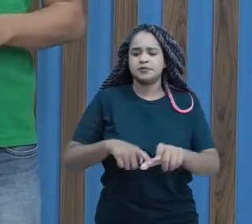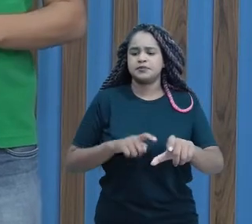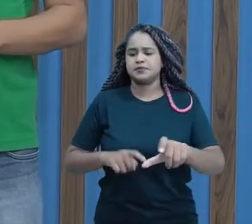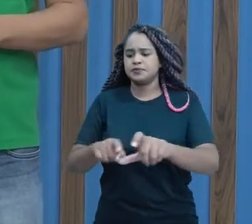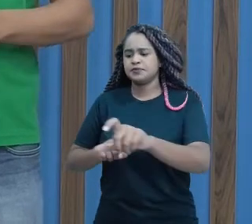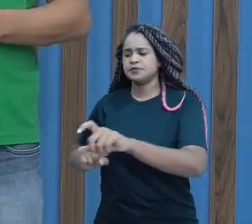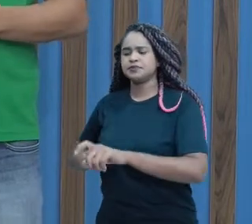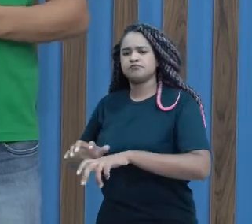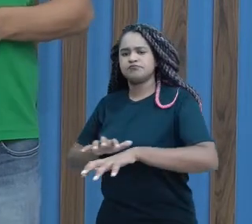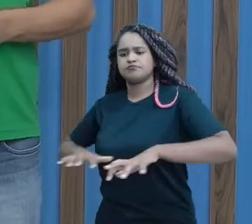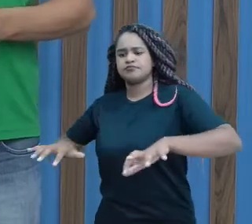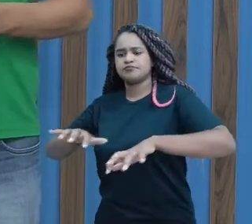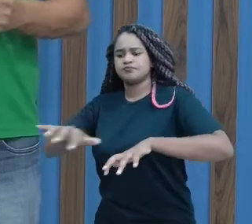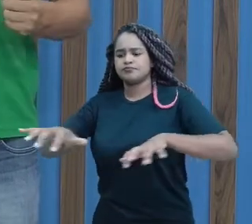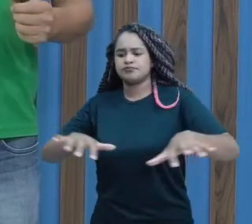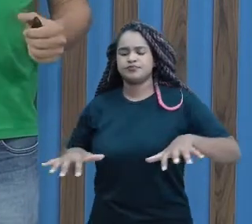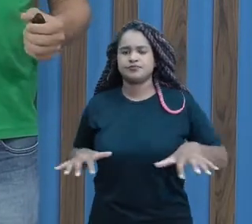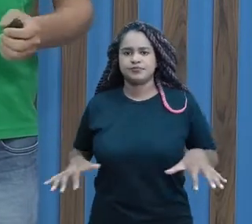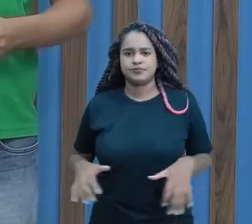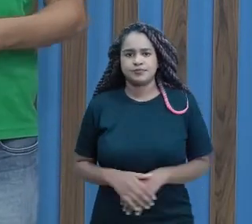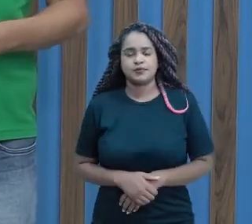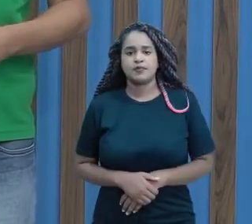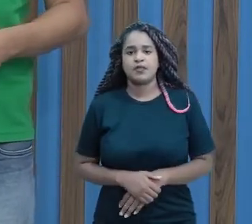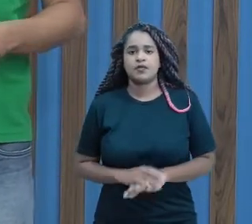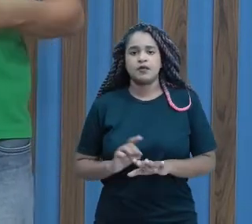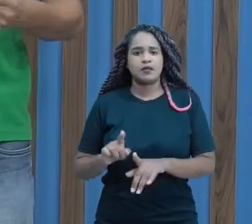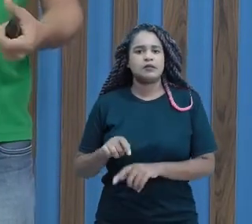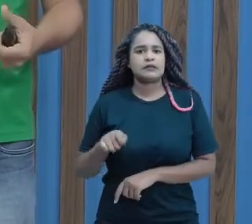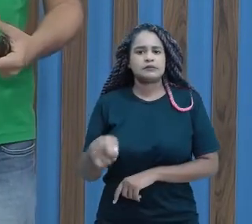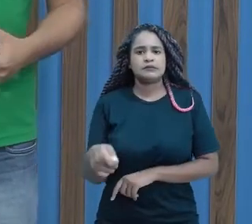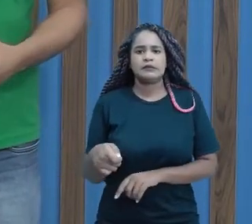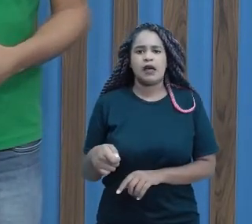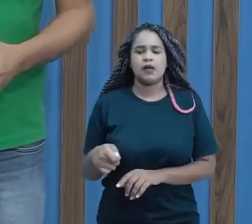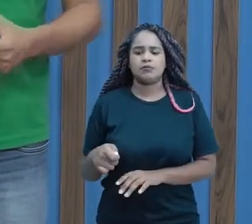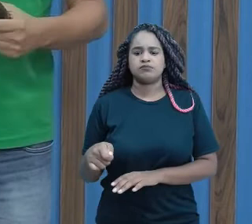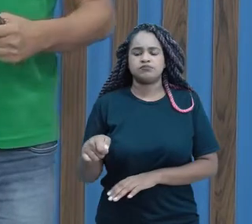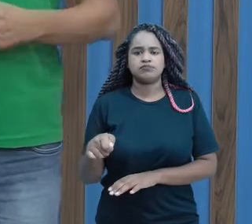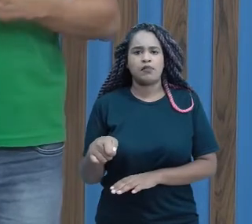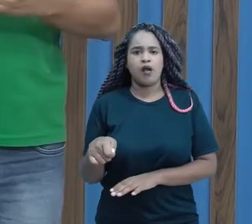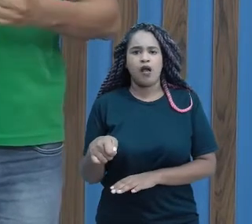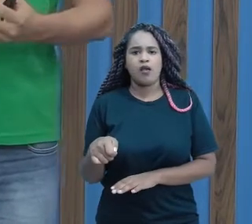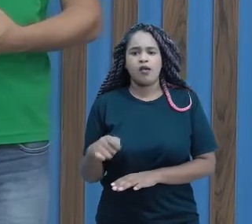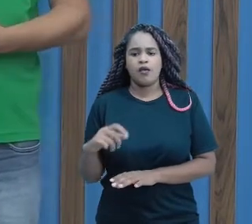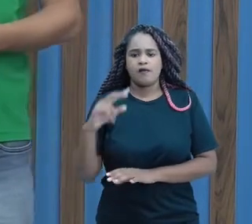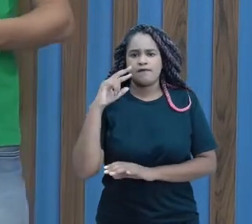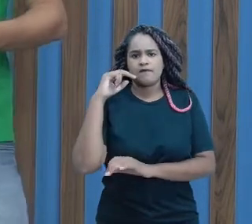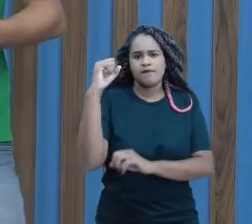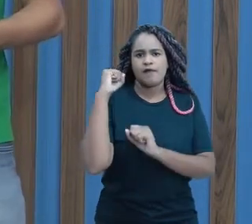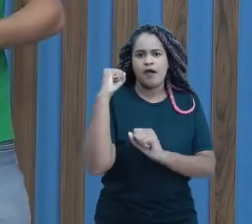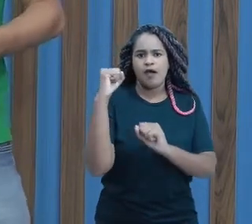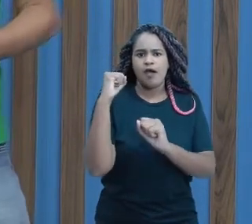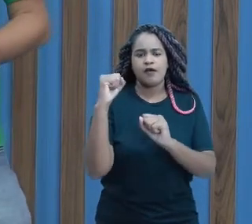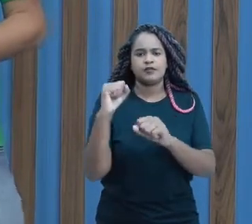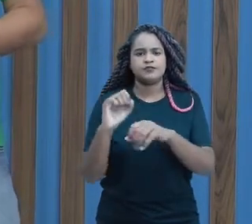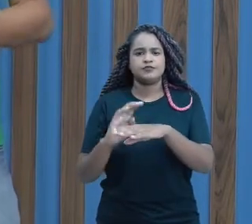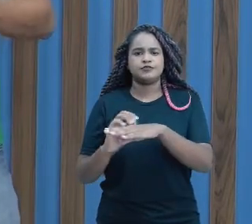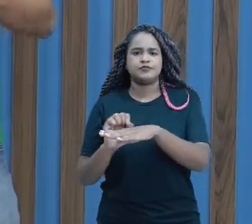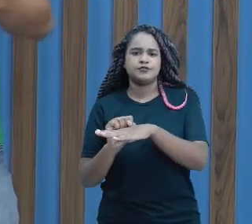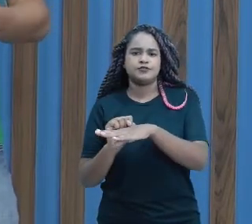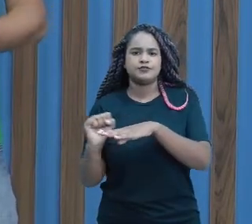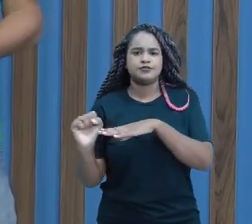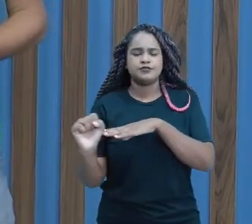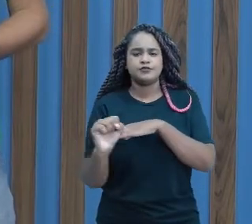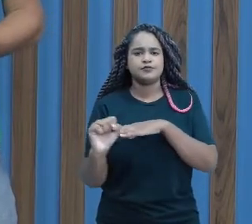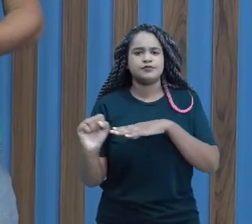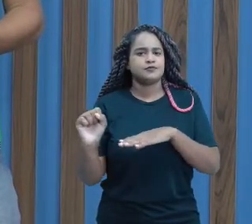vai, inclusive, deixar de se afirmar enquanto potência socialista. Então, para alguns, seria o fim do socialismo